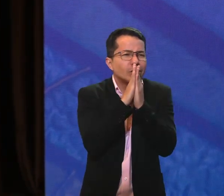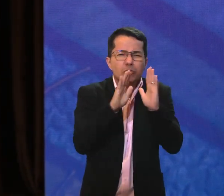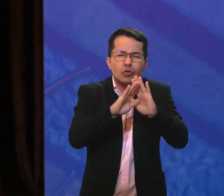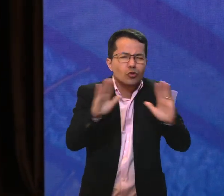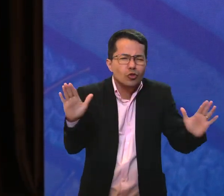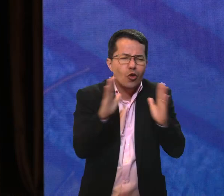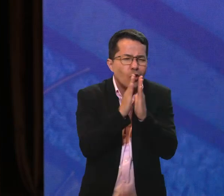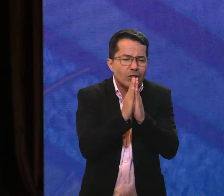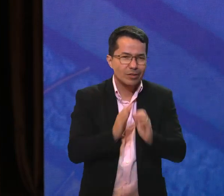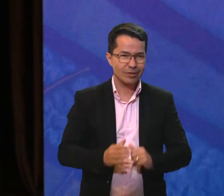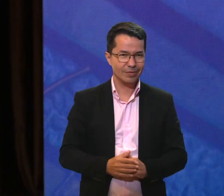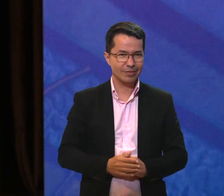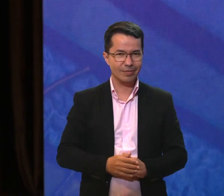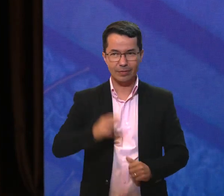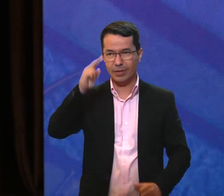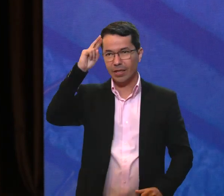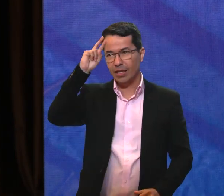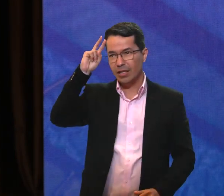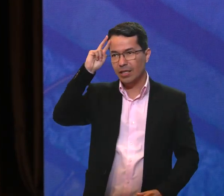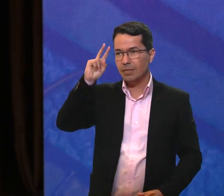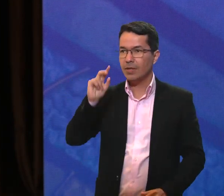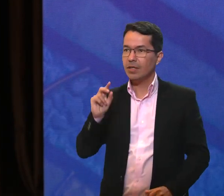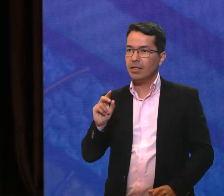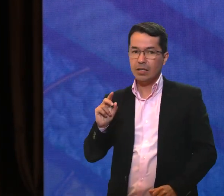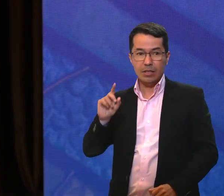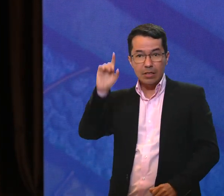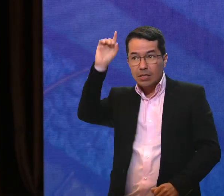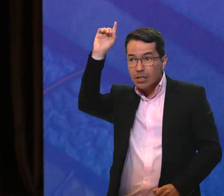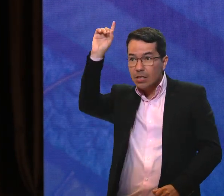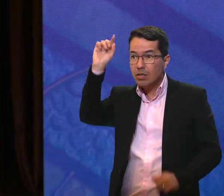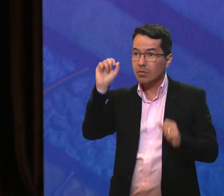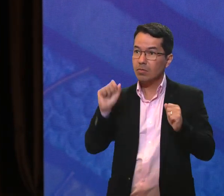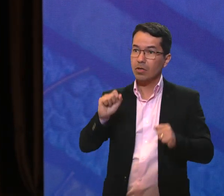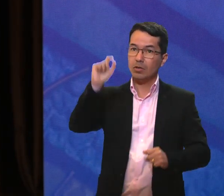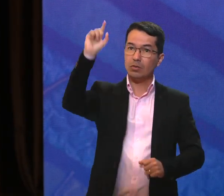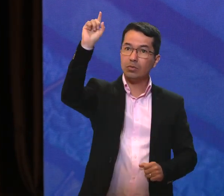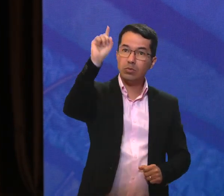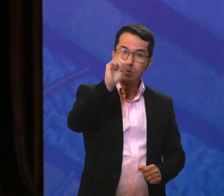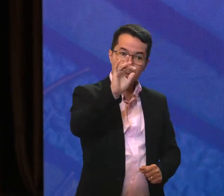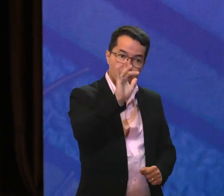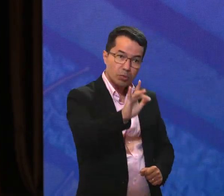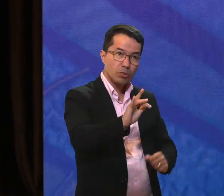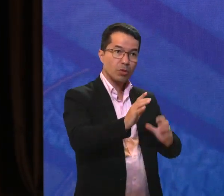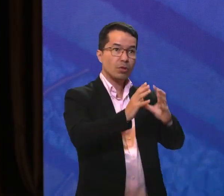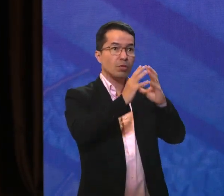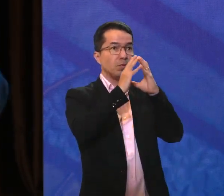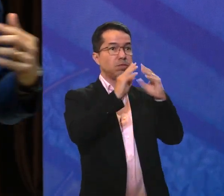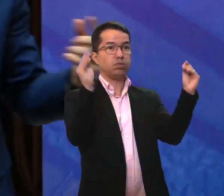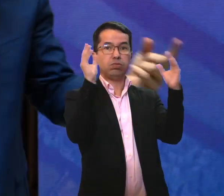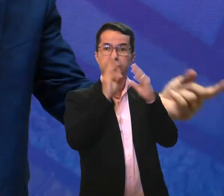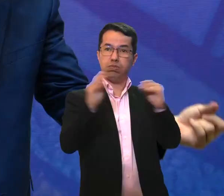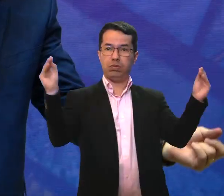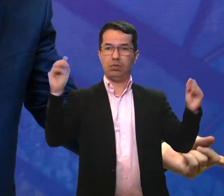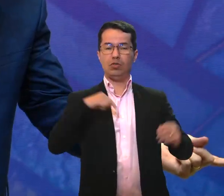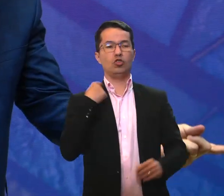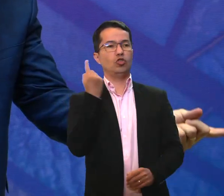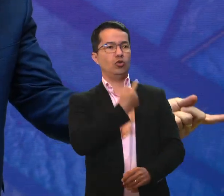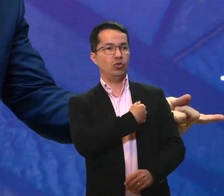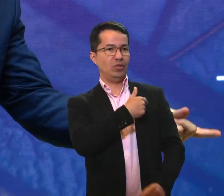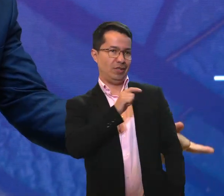quê? Quem sara a terra? É Deus. Quando nos posicionamos como